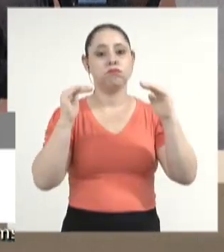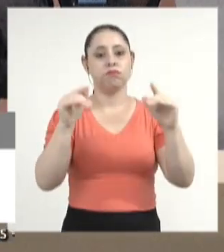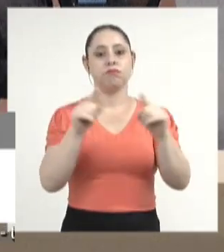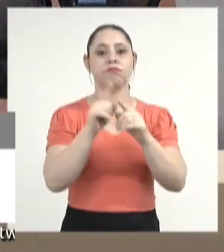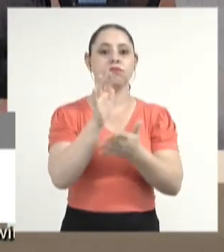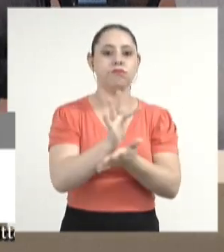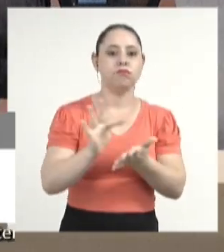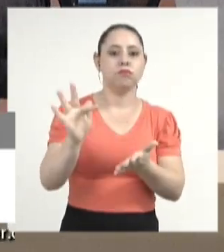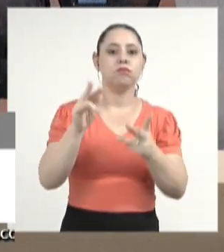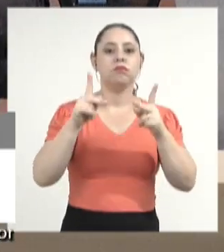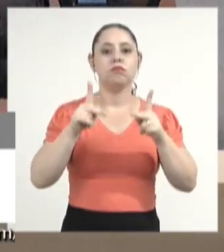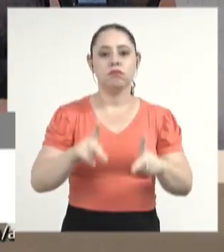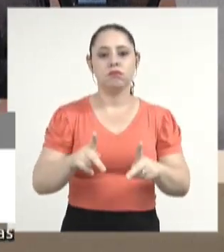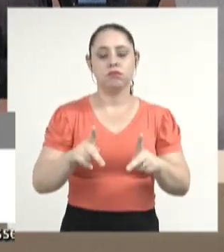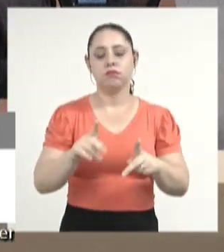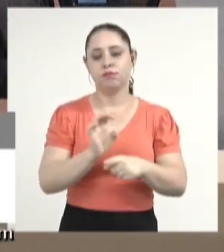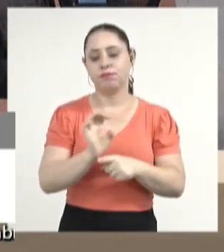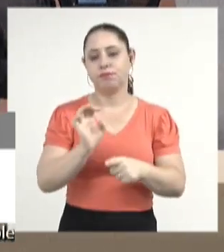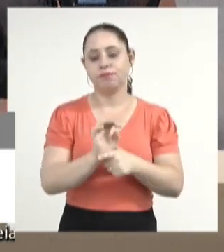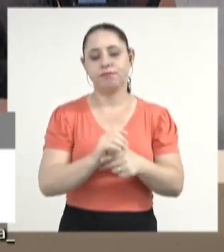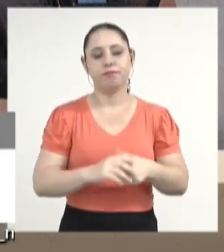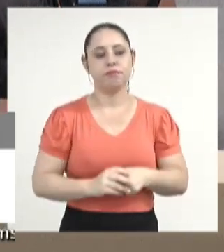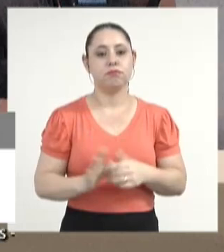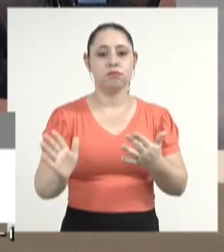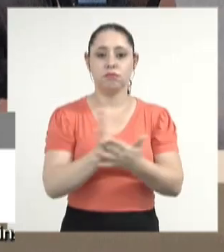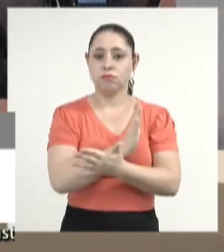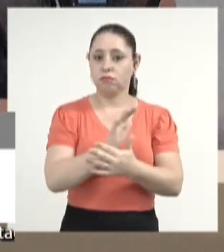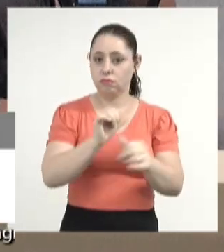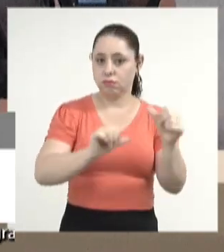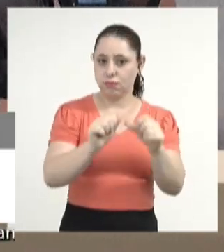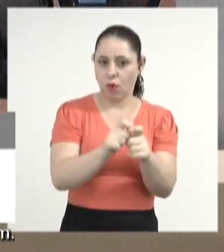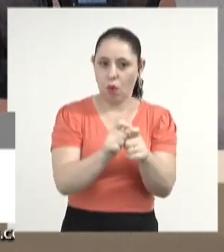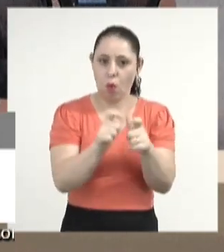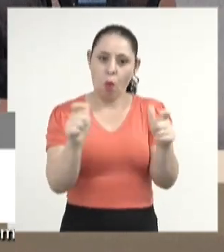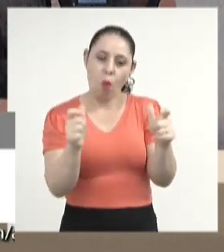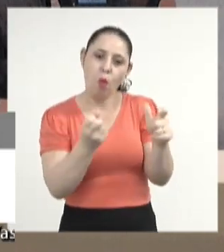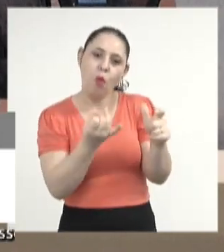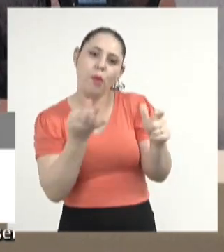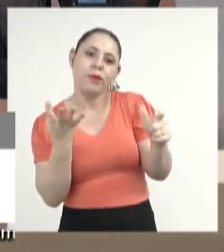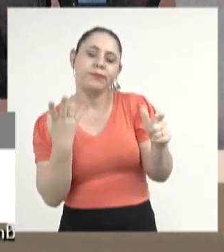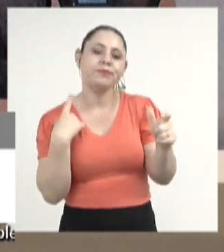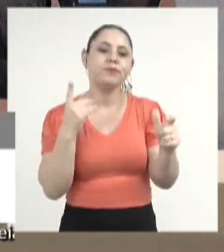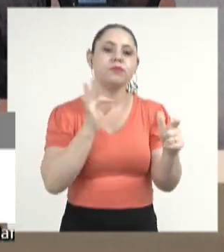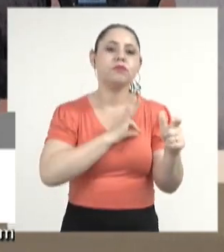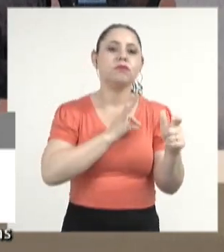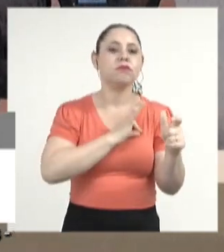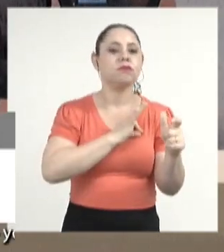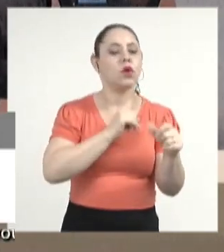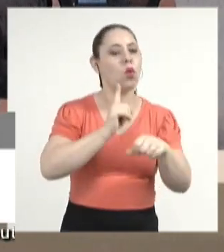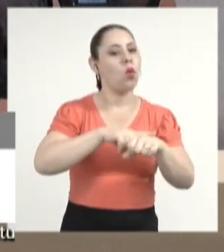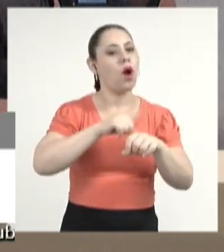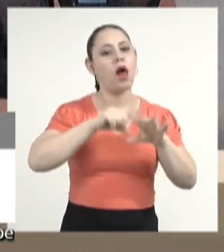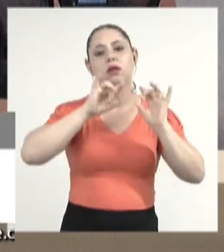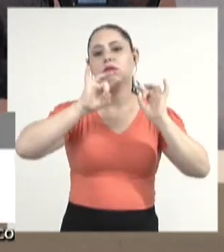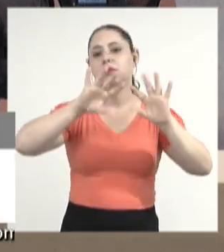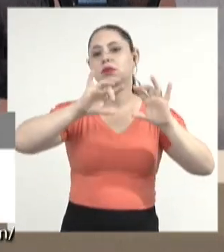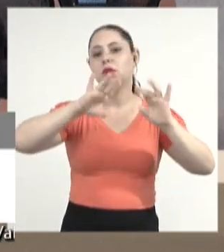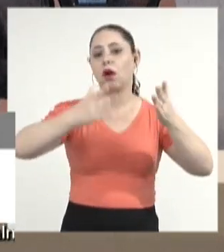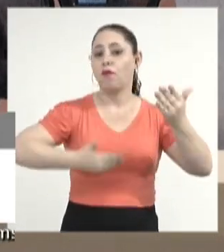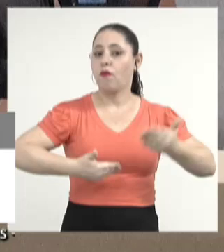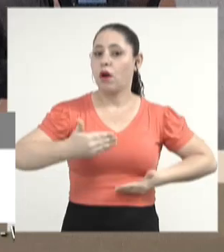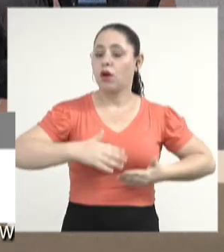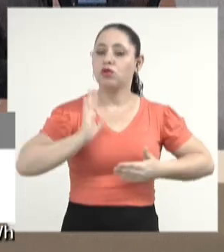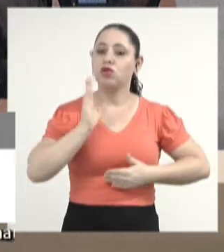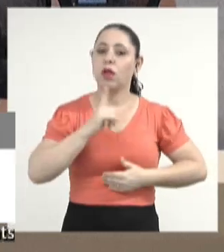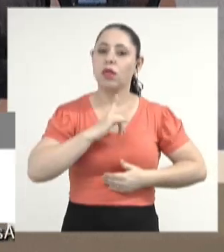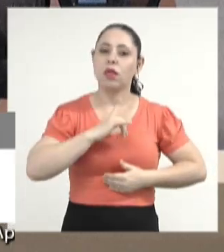e das fundações públicas do Estado. Entre as alterações está a ampliação de hipóteses de concessão de horário especial aos